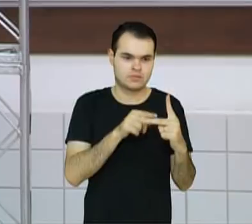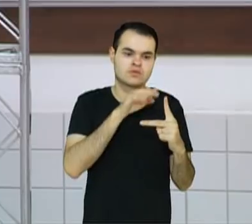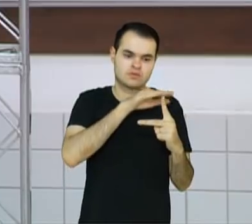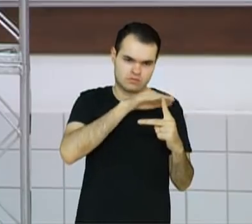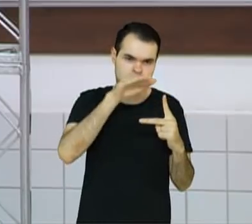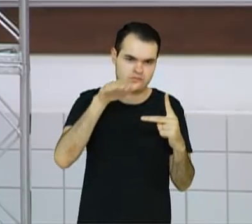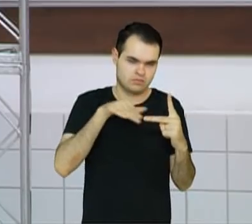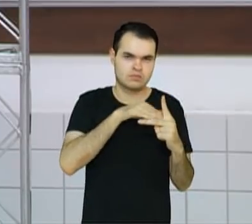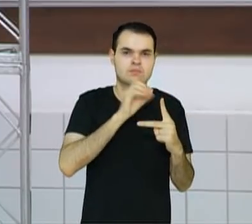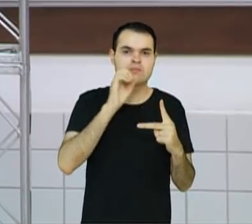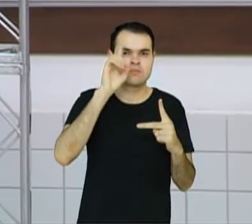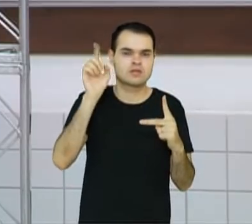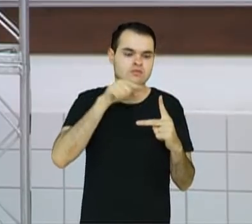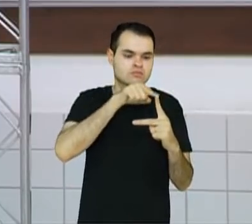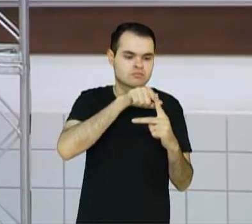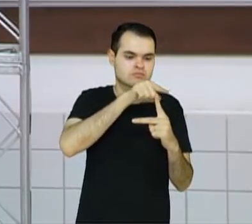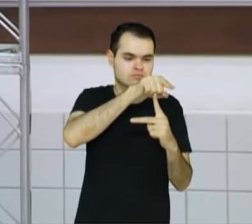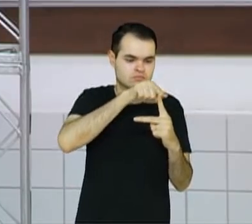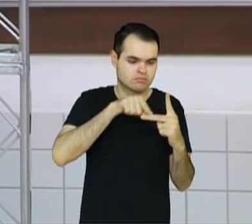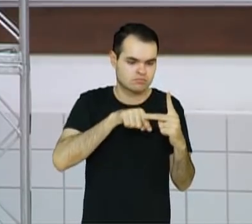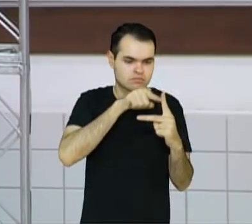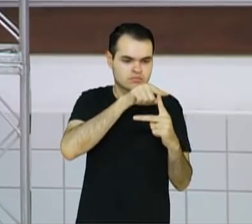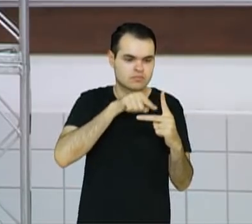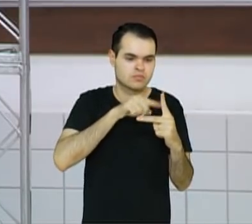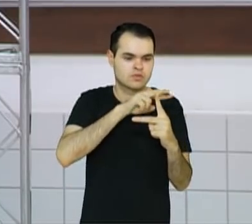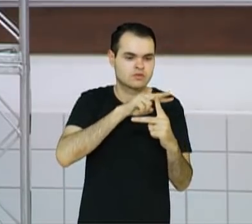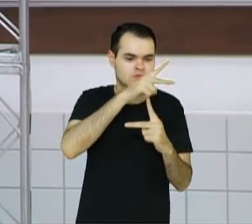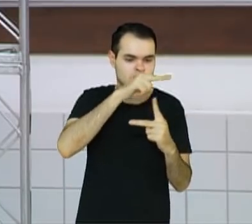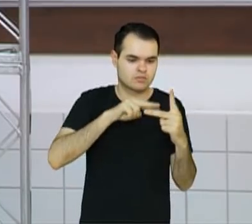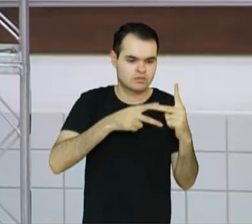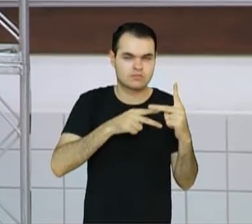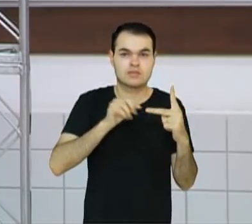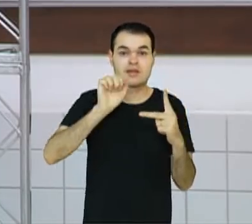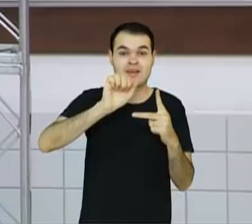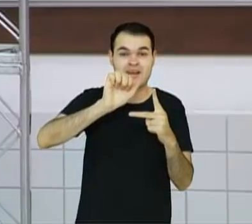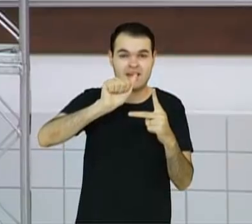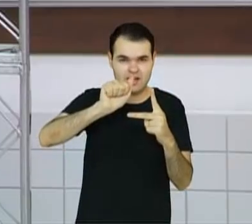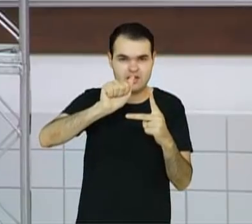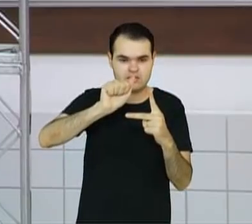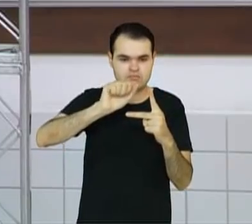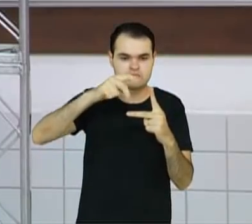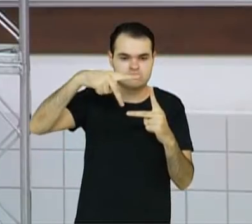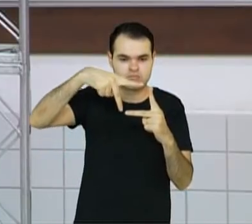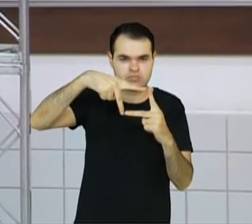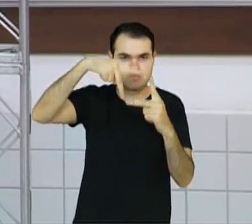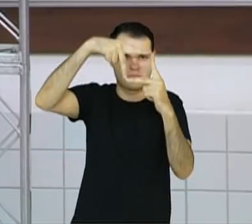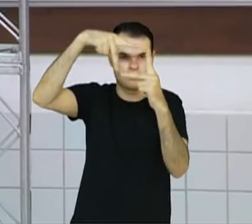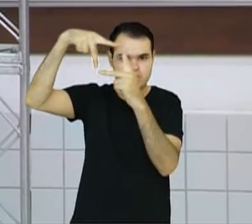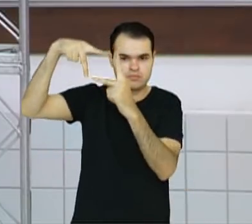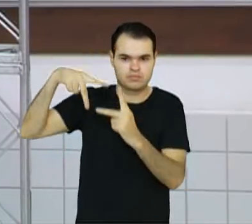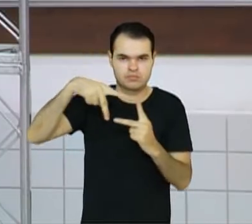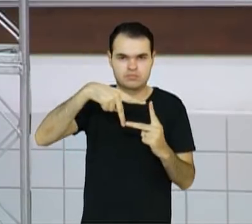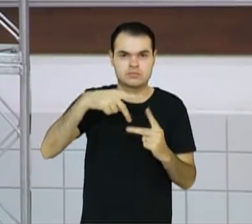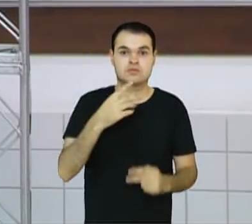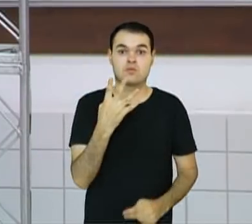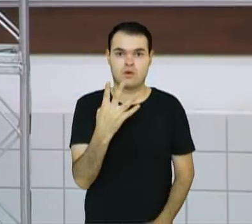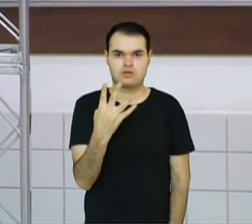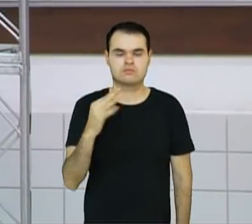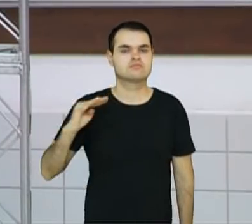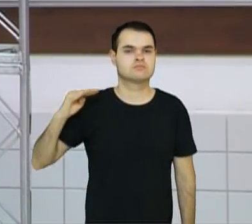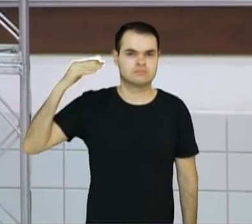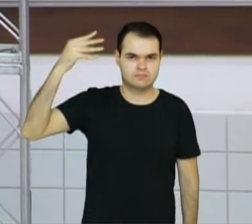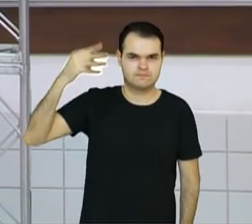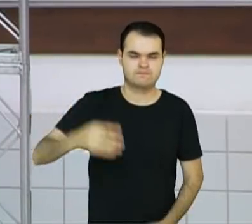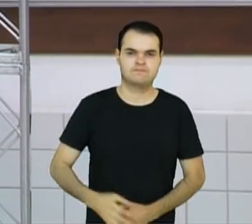os lados, né? Mas eu dobrei ali a medida do lado, o que vai acontecer com a área? A área vai quadruplicar, porque esse aumento é ao quadrado,